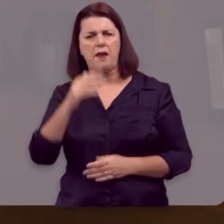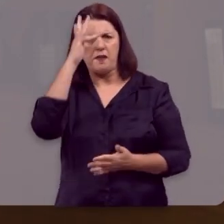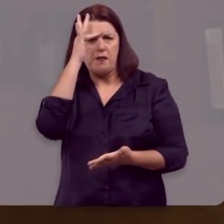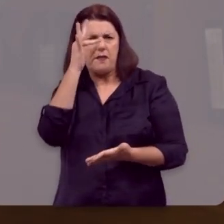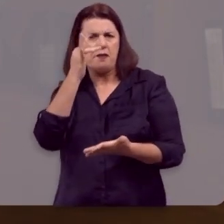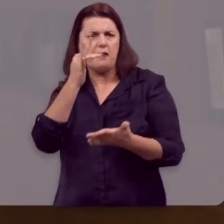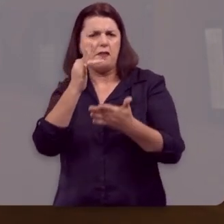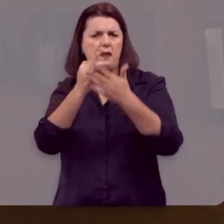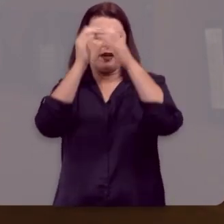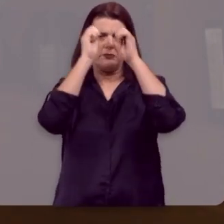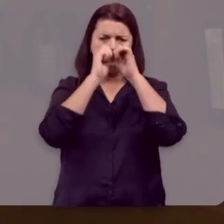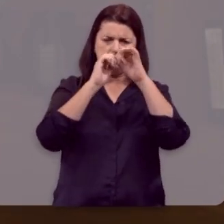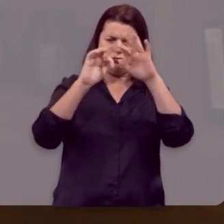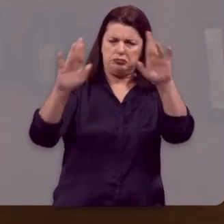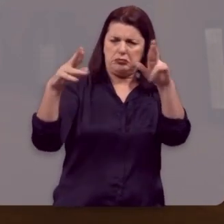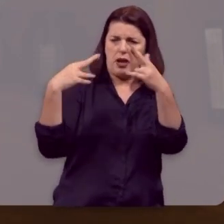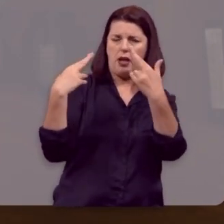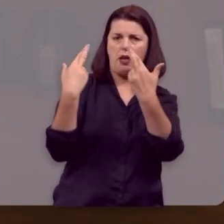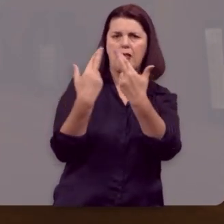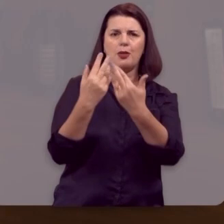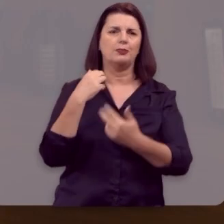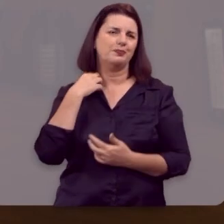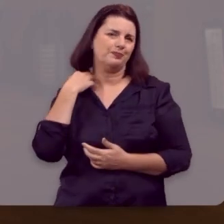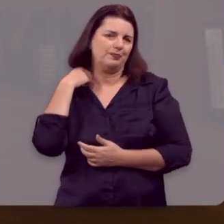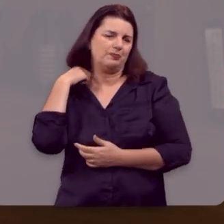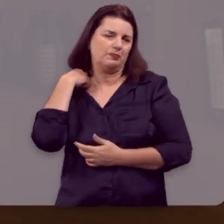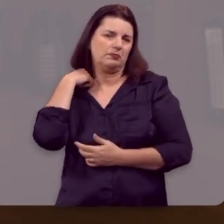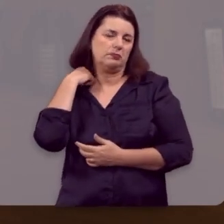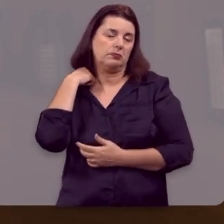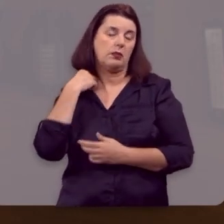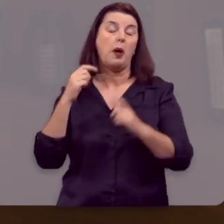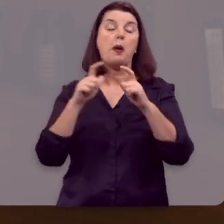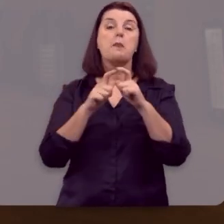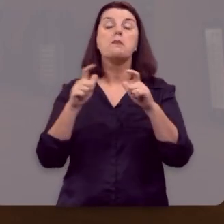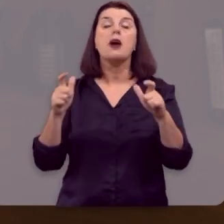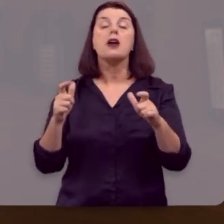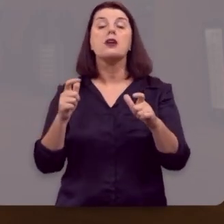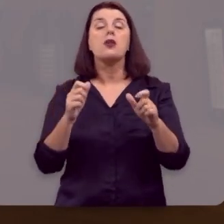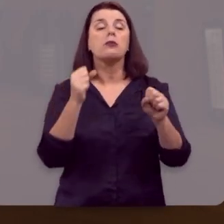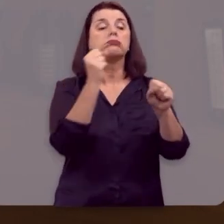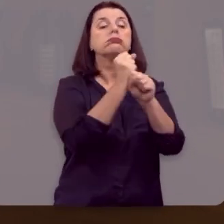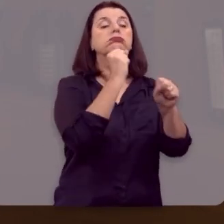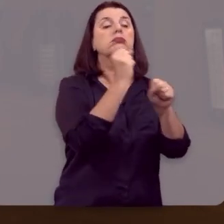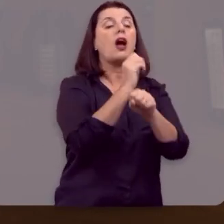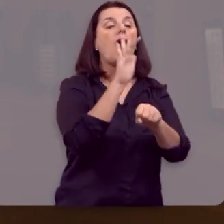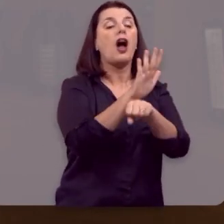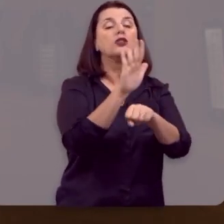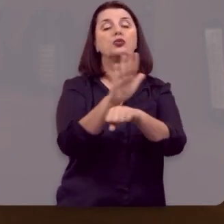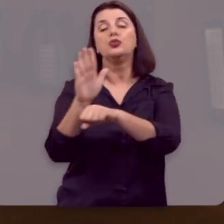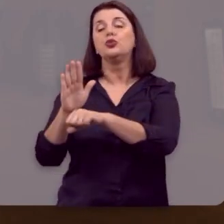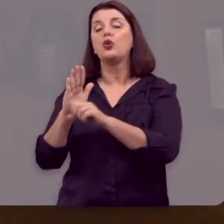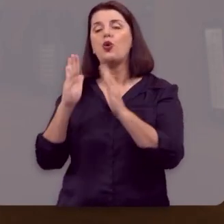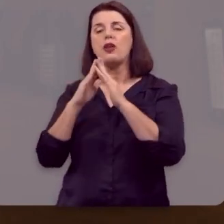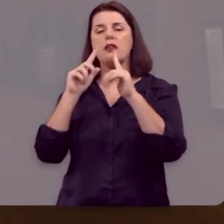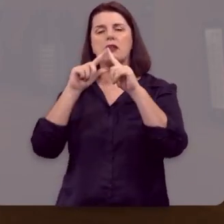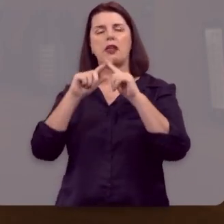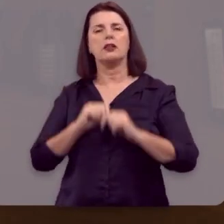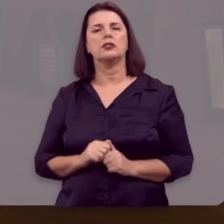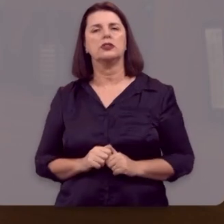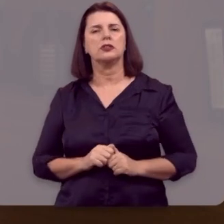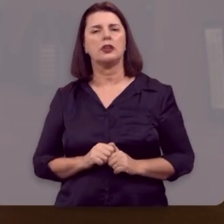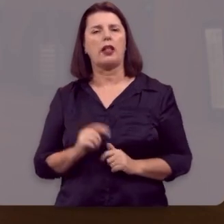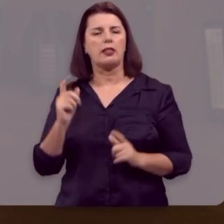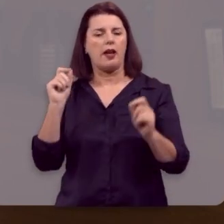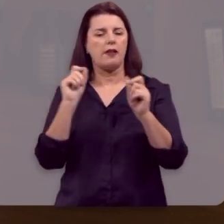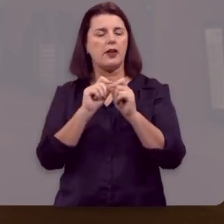o desbravador do reino de Deus, o maior plantador de igrejas da história do cristianismo, está